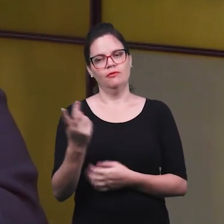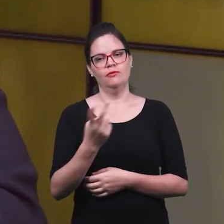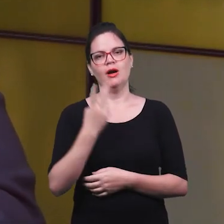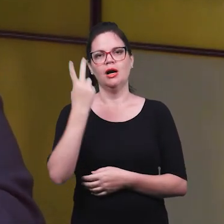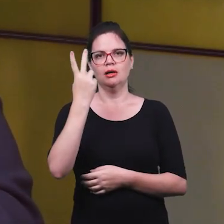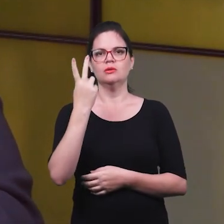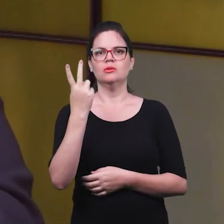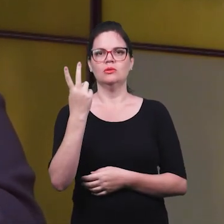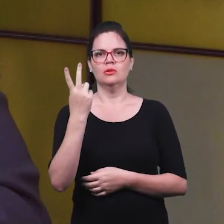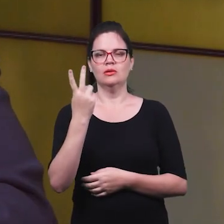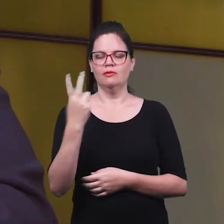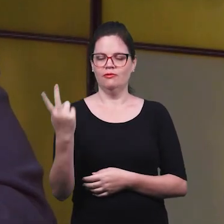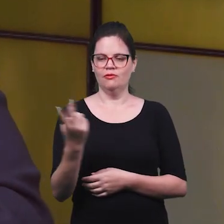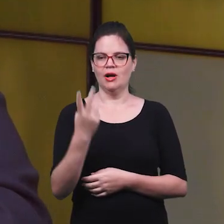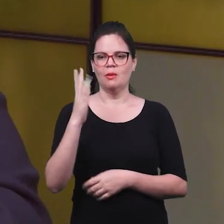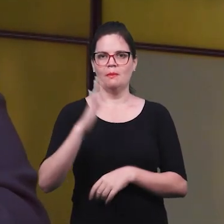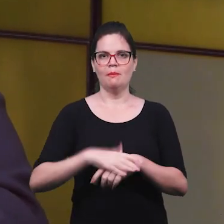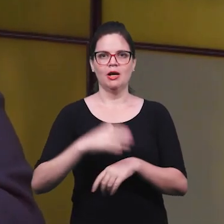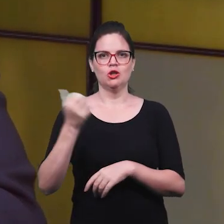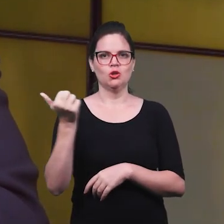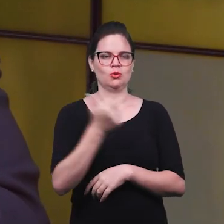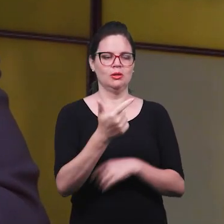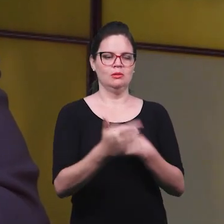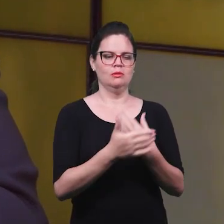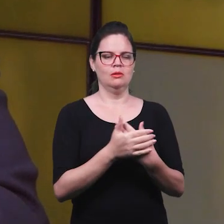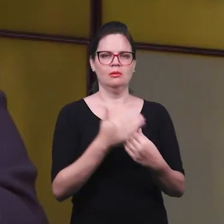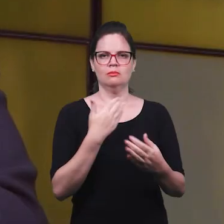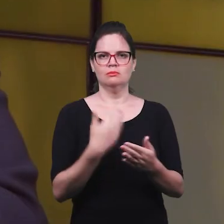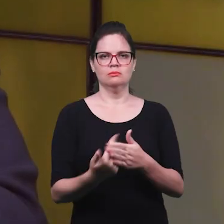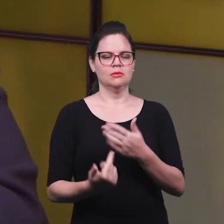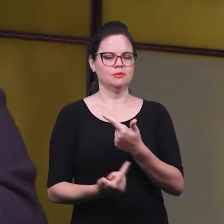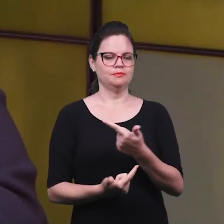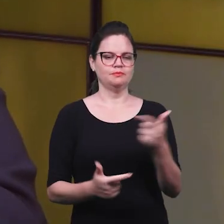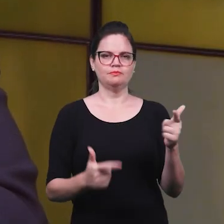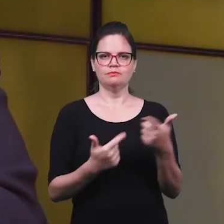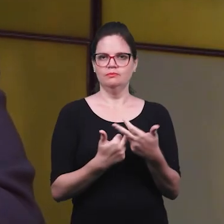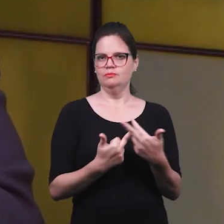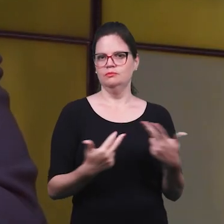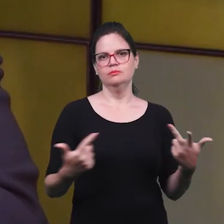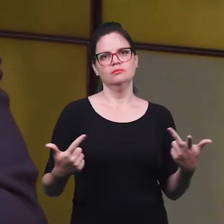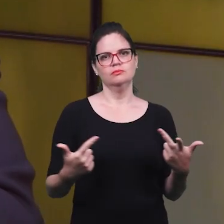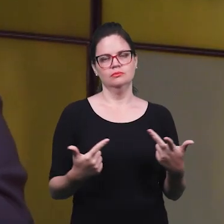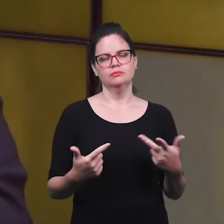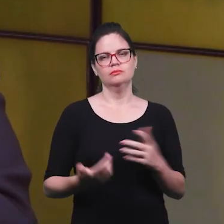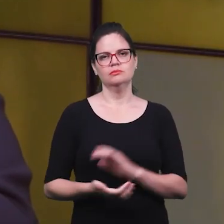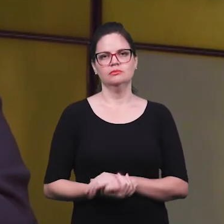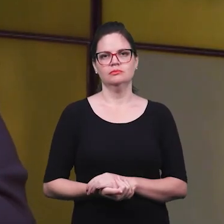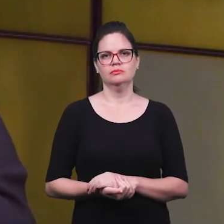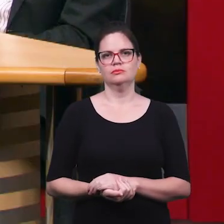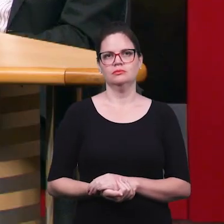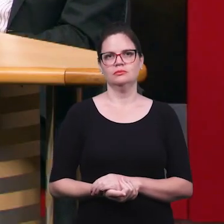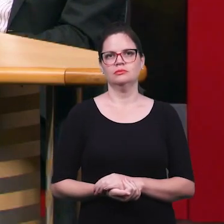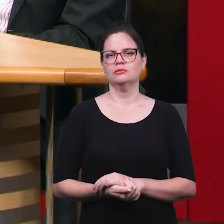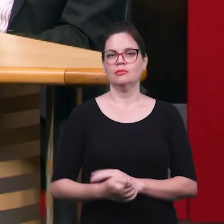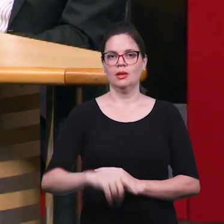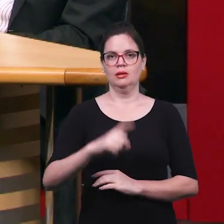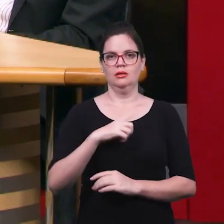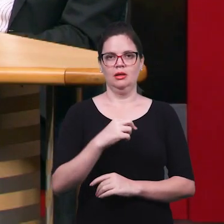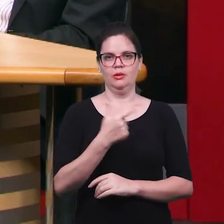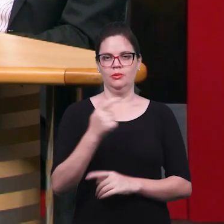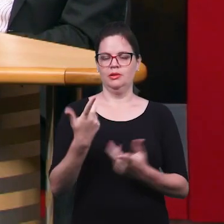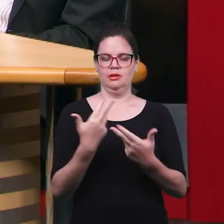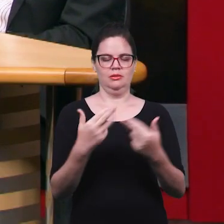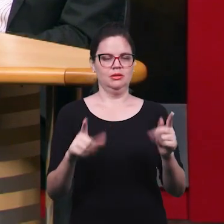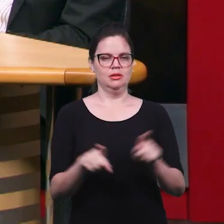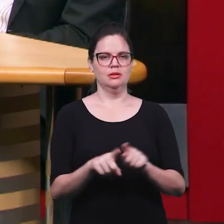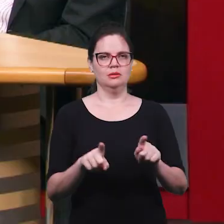vida profissional, não tem riqueza neste mundo que vale a pena substituir esse presente que Deus nos deu. E tem um ponto que